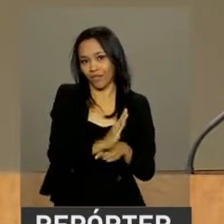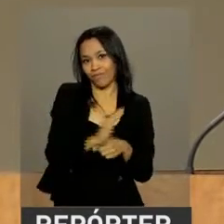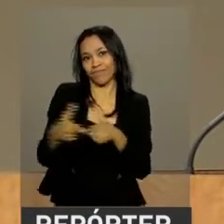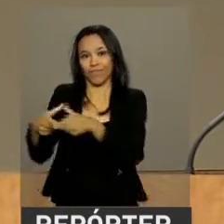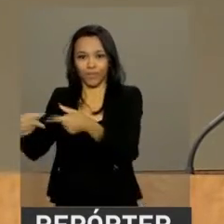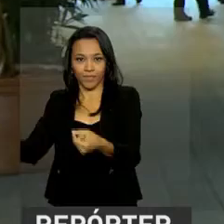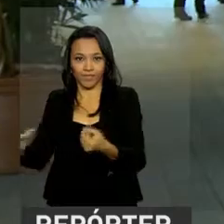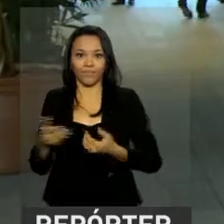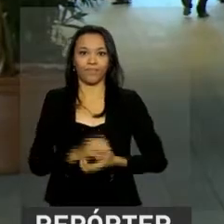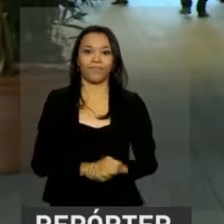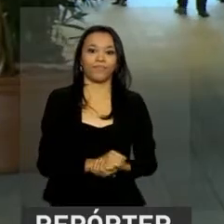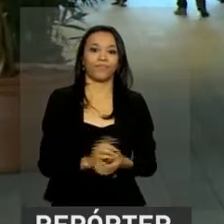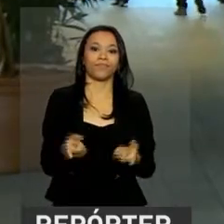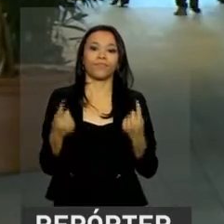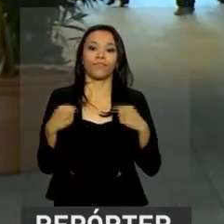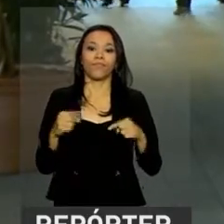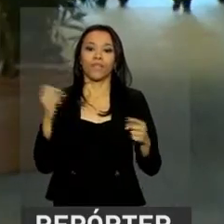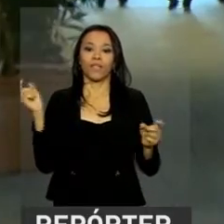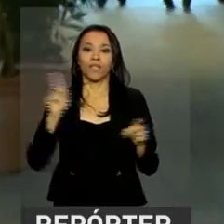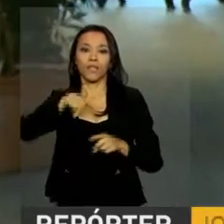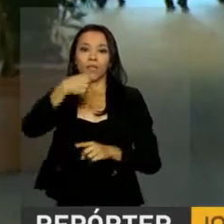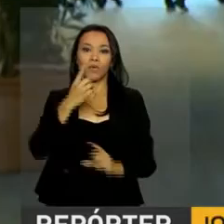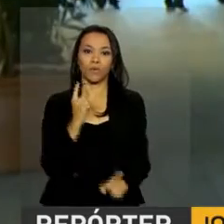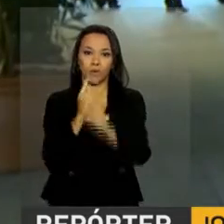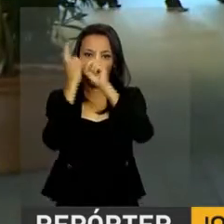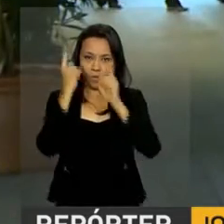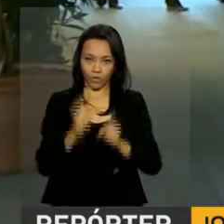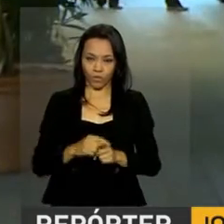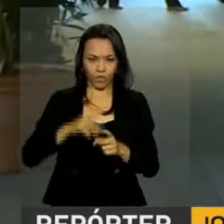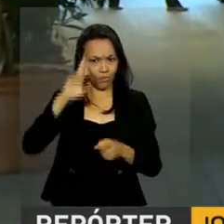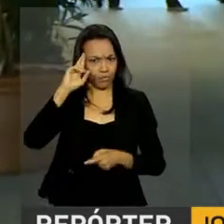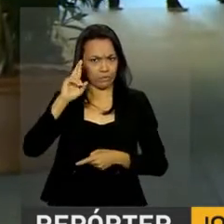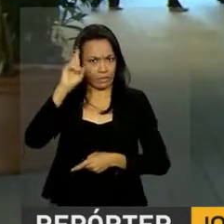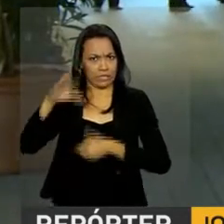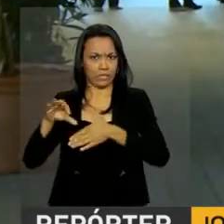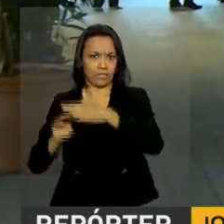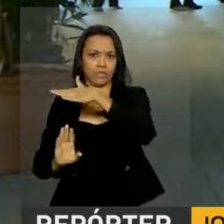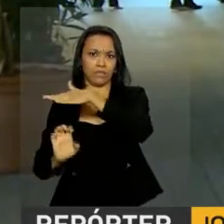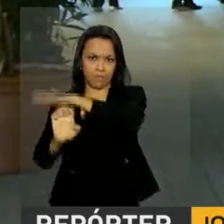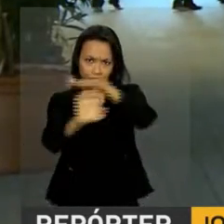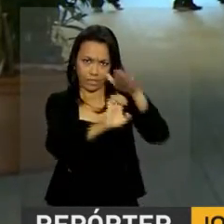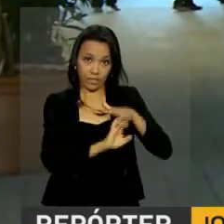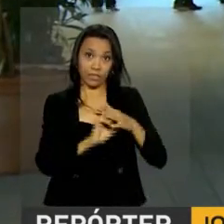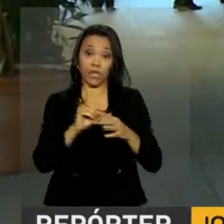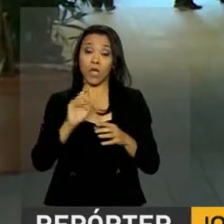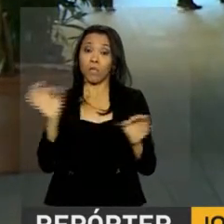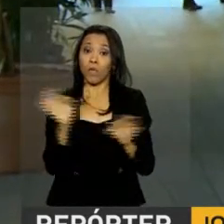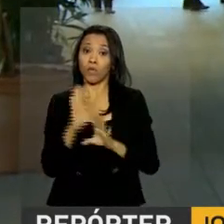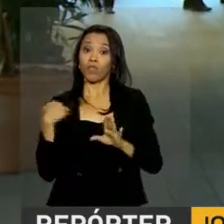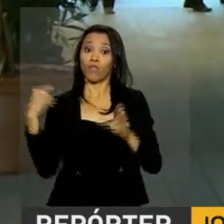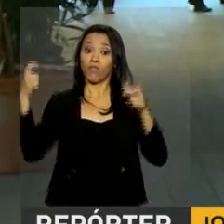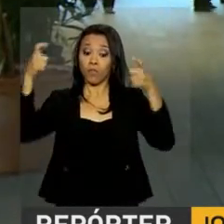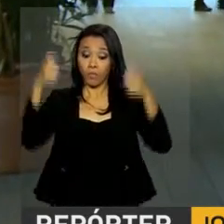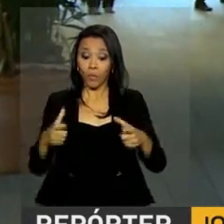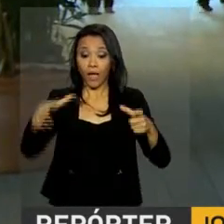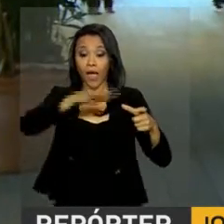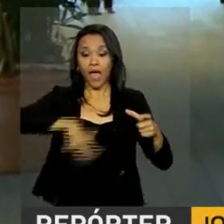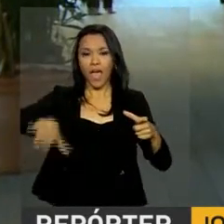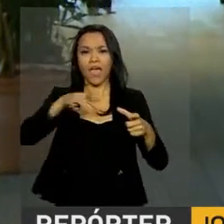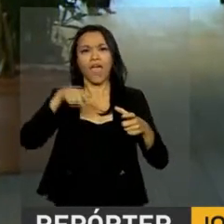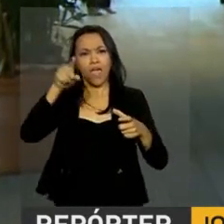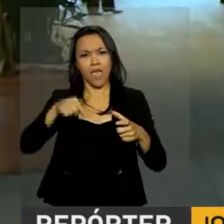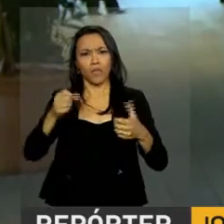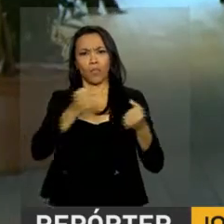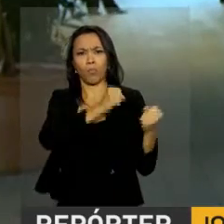com os japoneses. Depois do encontro com lideranças empresariais, Michel Temer veio aqui para a sede do Poder Executivo japonês